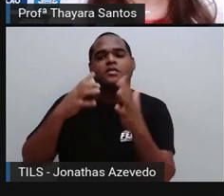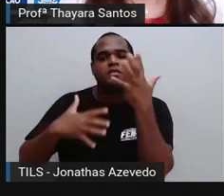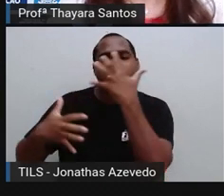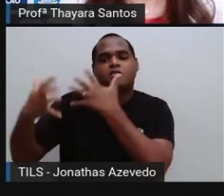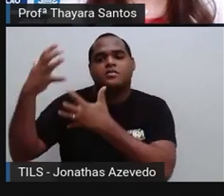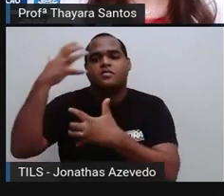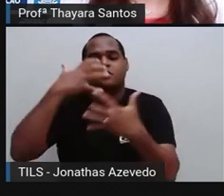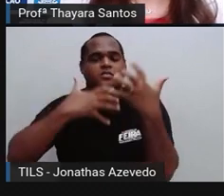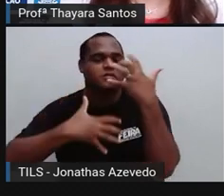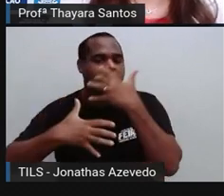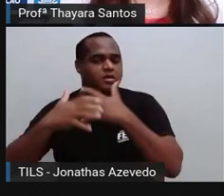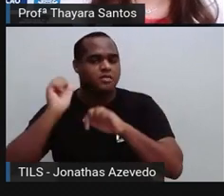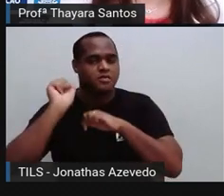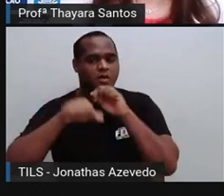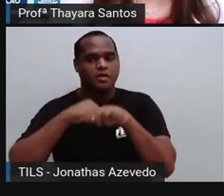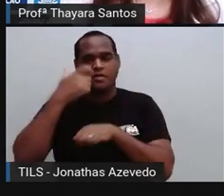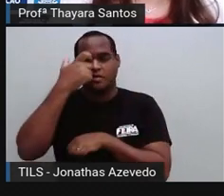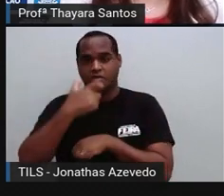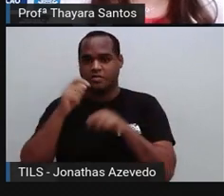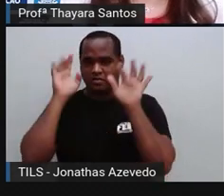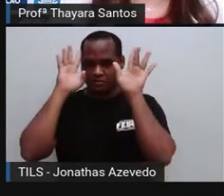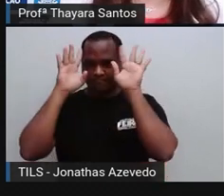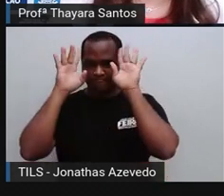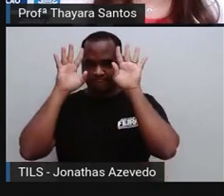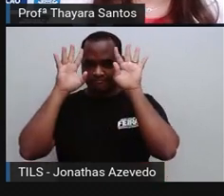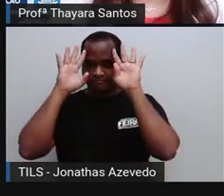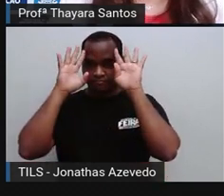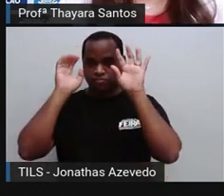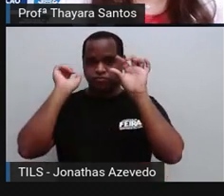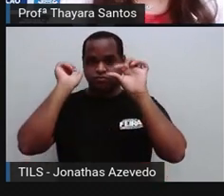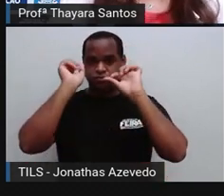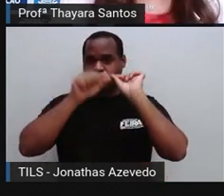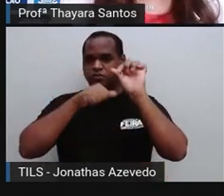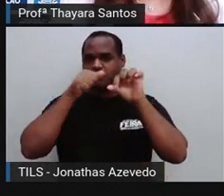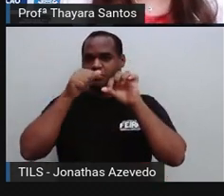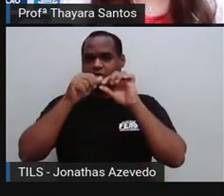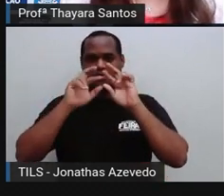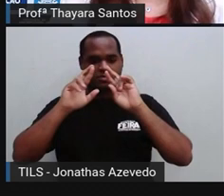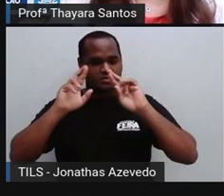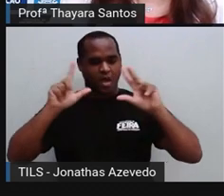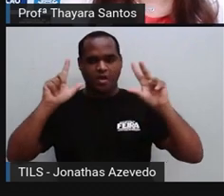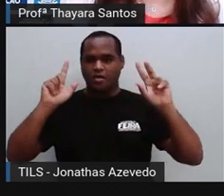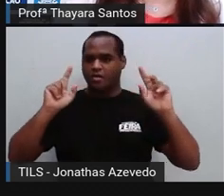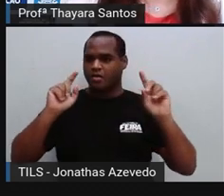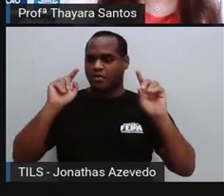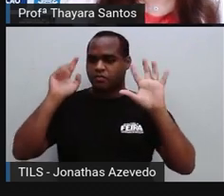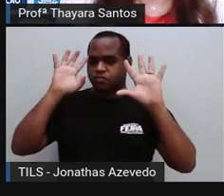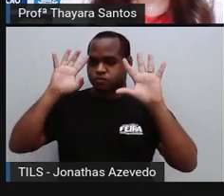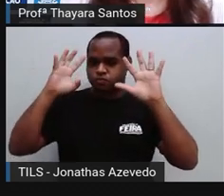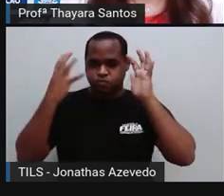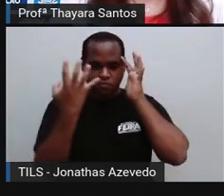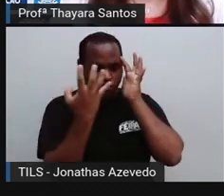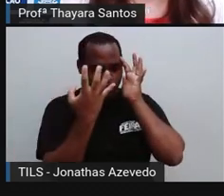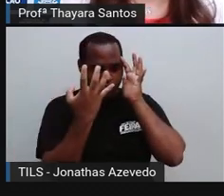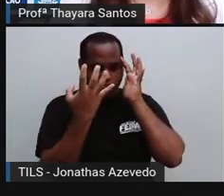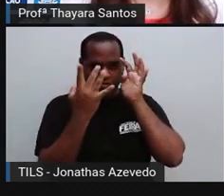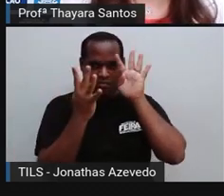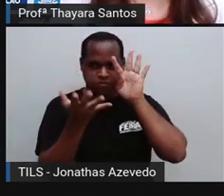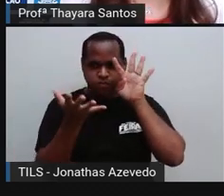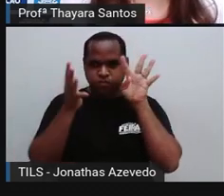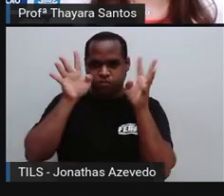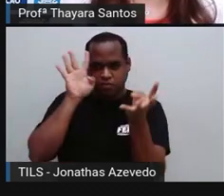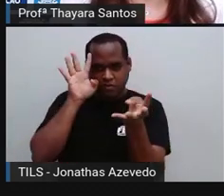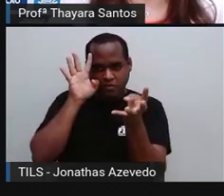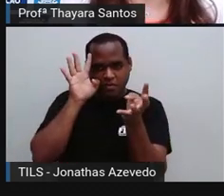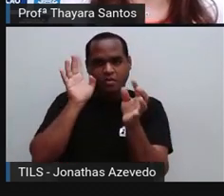alucinógenas. E elas modificam a qualidade da atividade do cérebro, que vai passar a funcionar de forma anormal. Então, elas